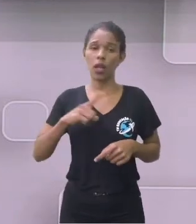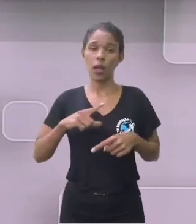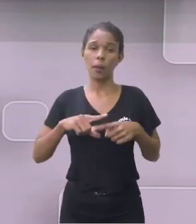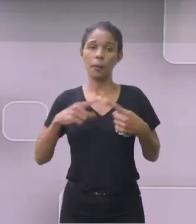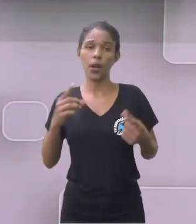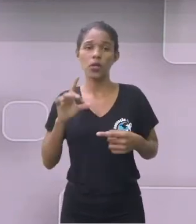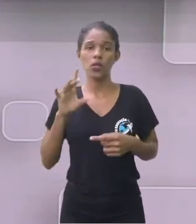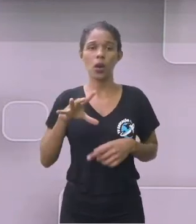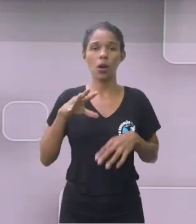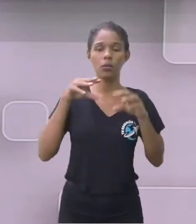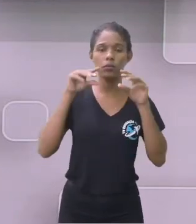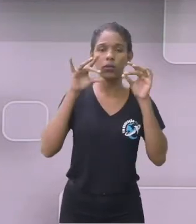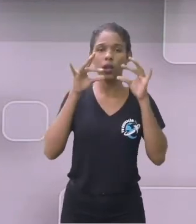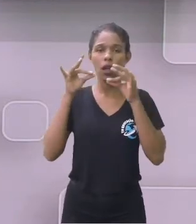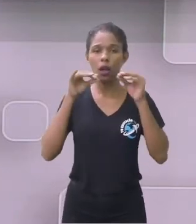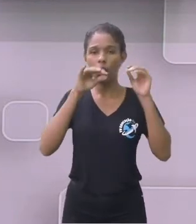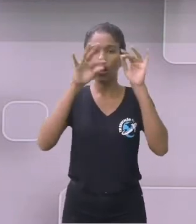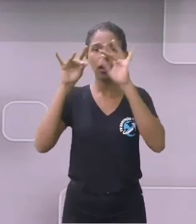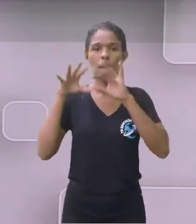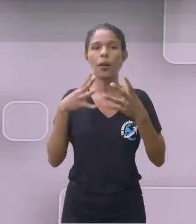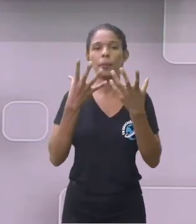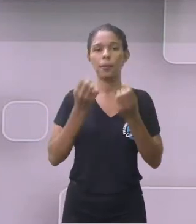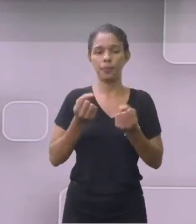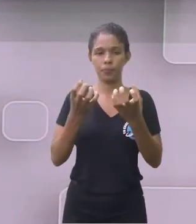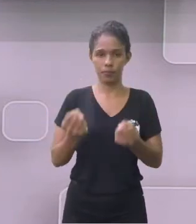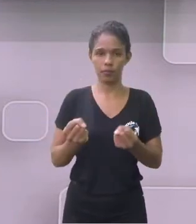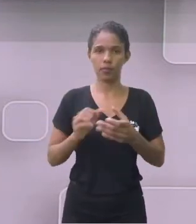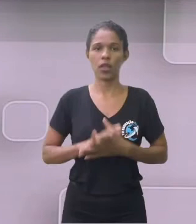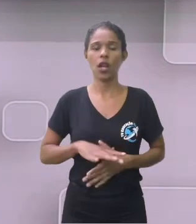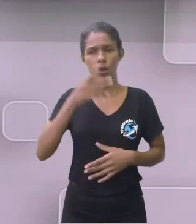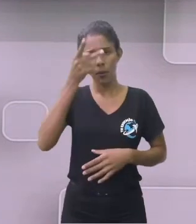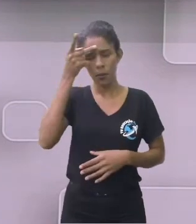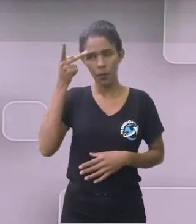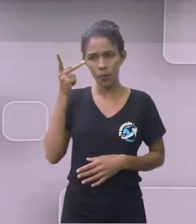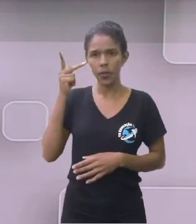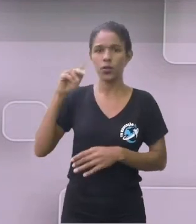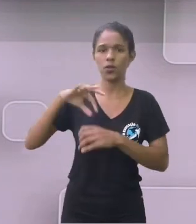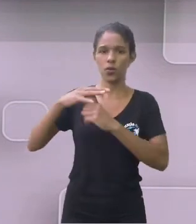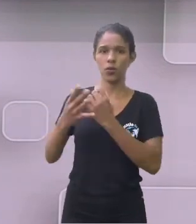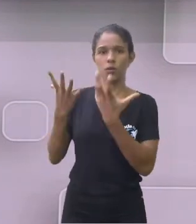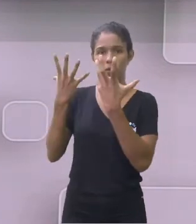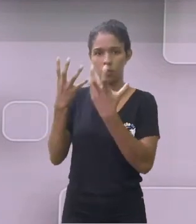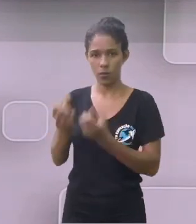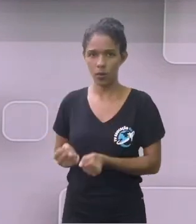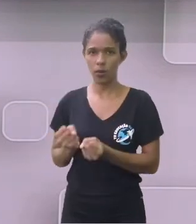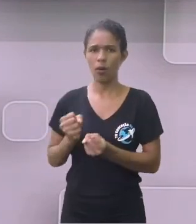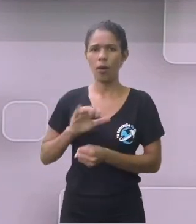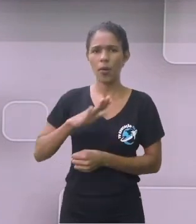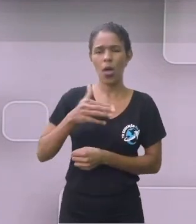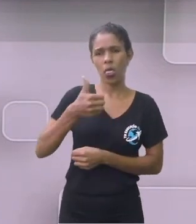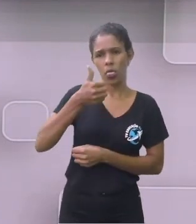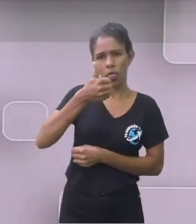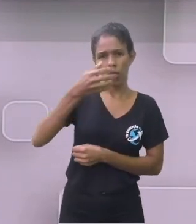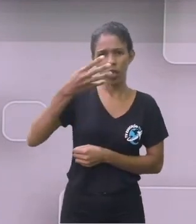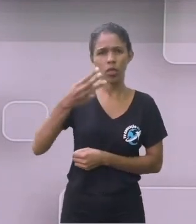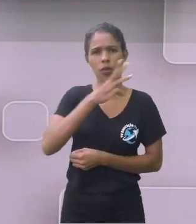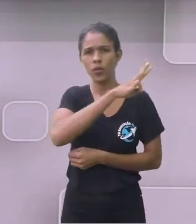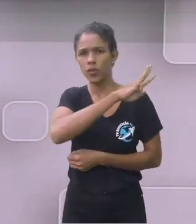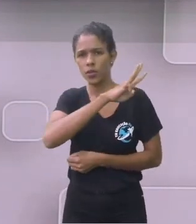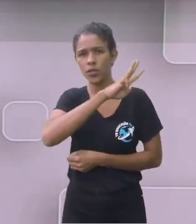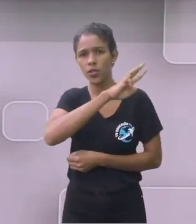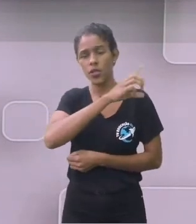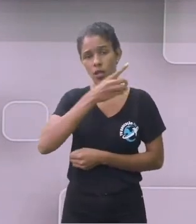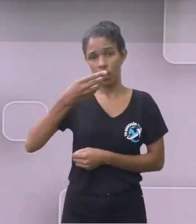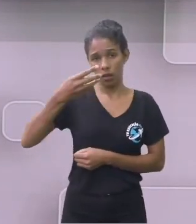contrair o vírus, uma pessoa pode demorar de 1 a 14 dias para manifestar os primeiros sintomas. Quando o paciente